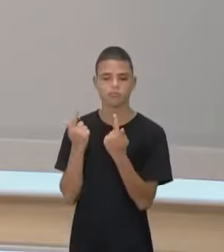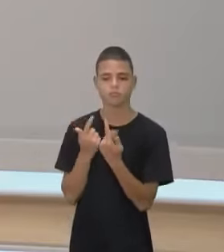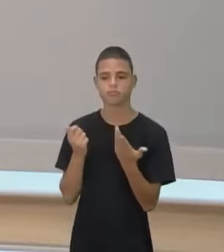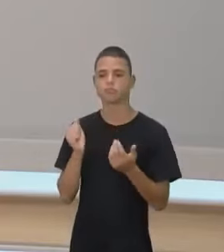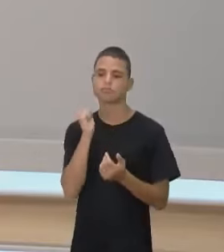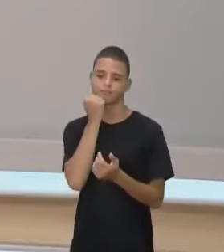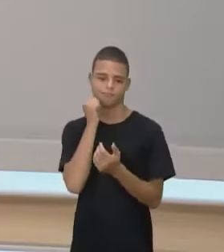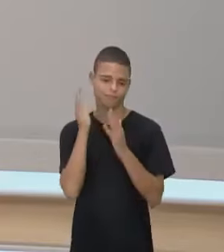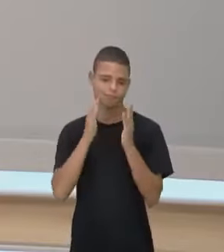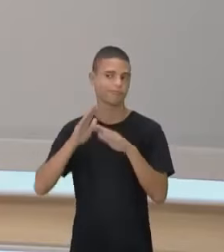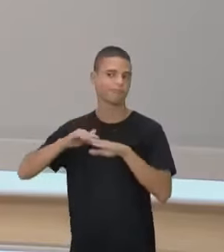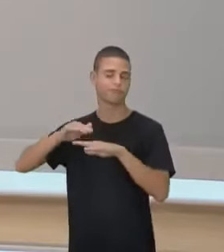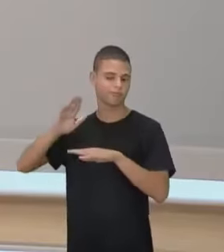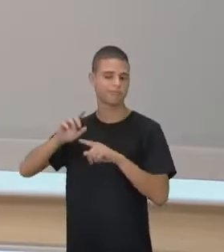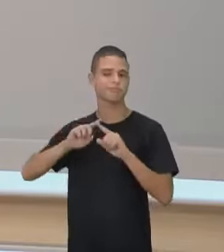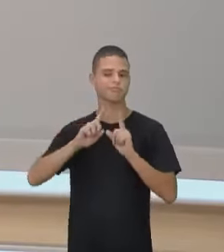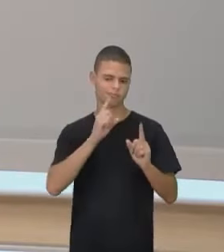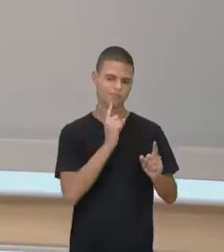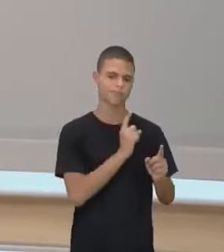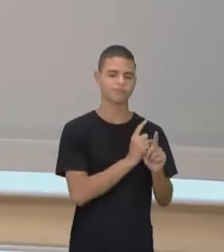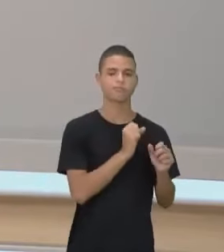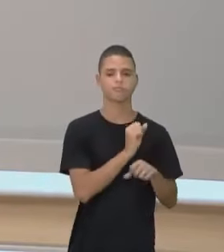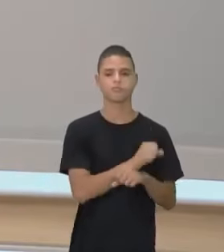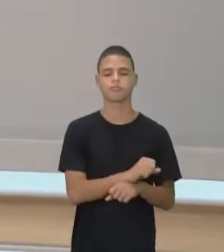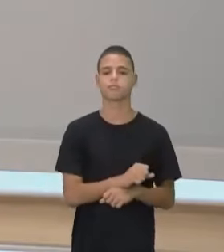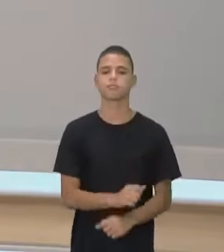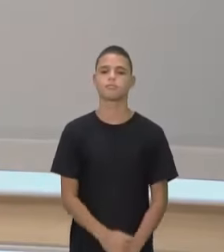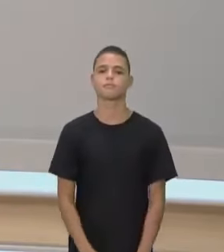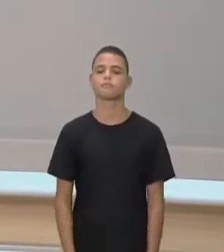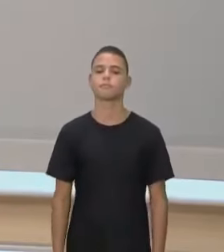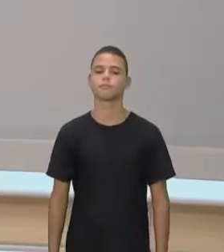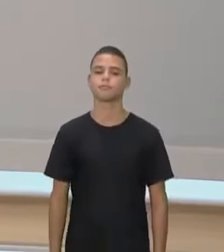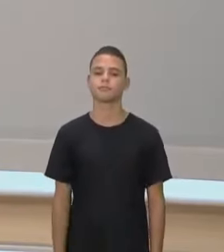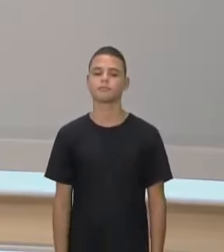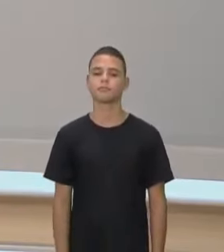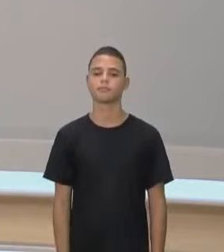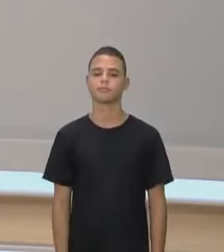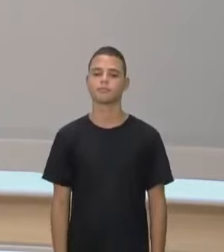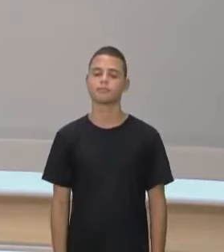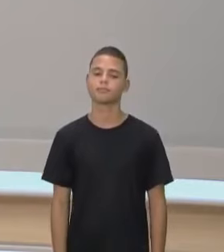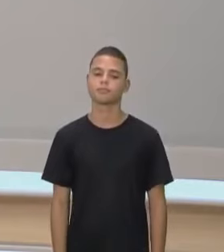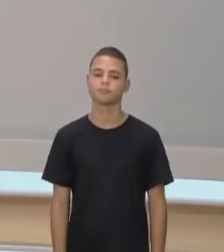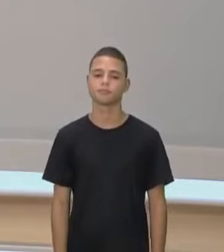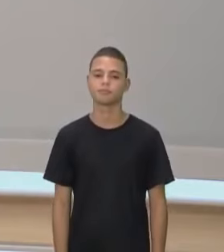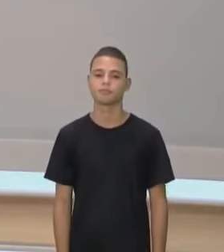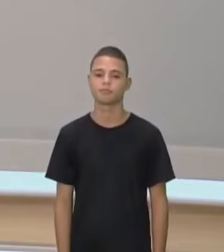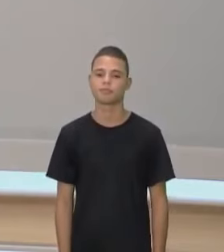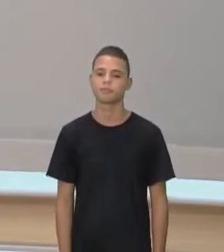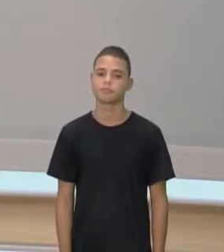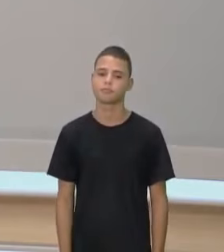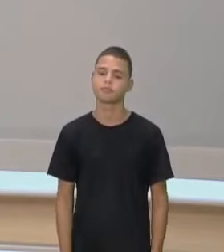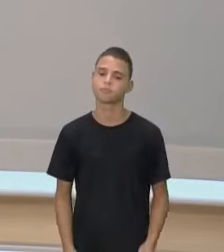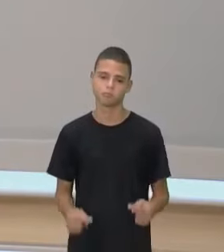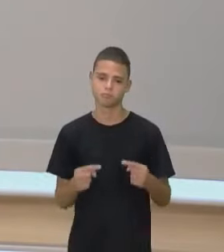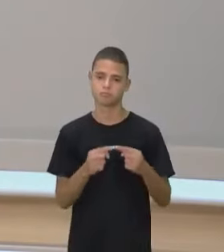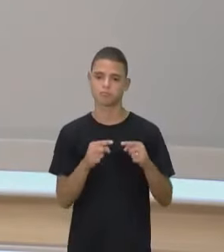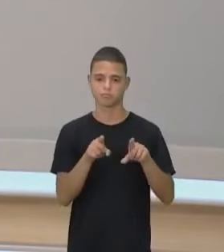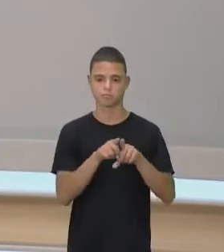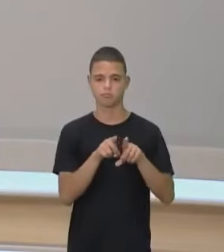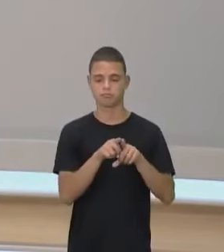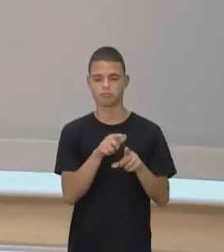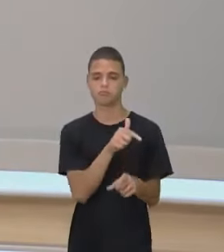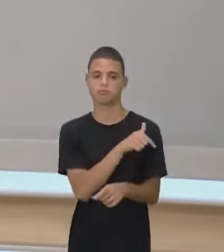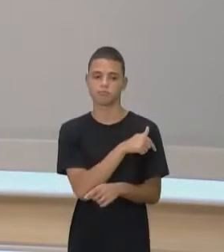da natureza, certo? Por isso que a gente trouxe aí esse exemplo diferente de língua portuguesa nesse caso, que é do